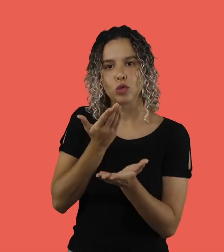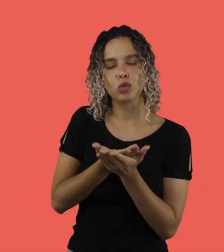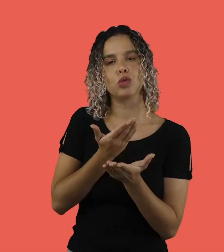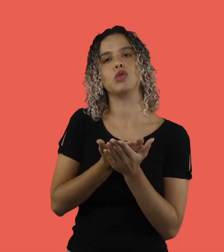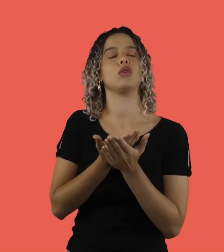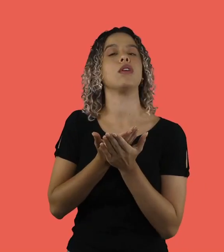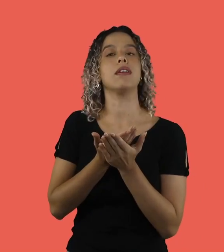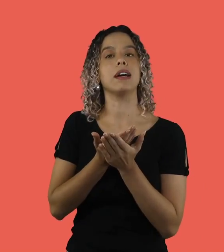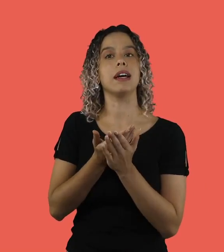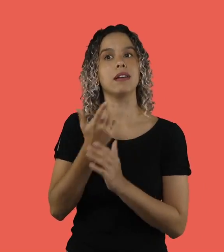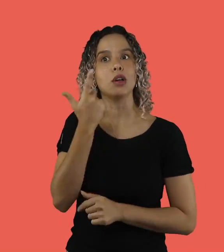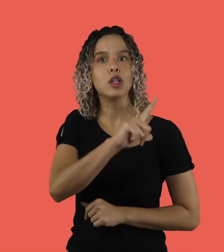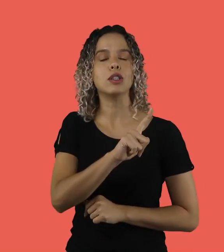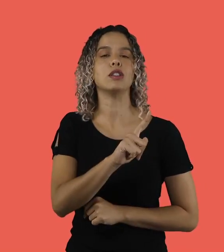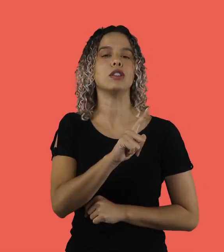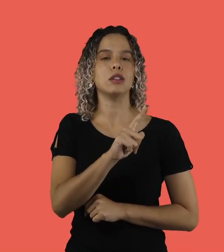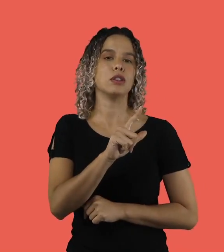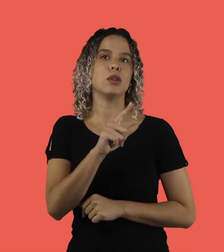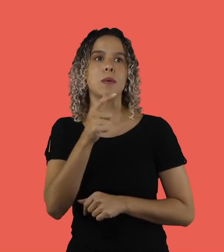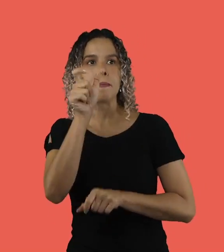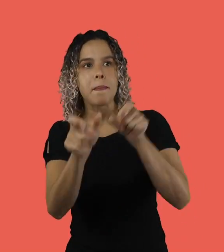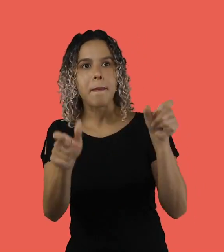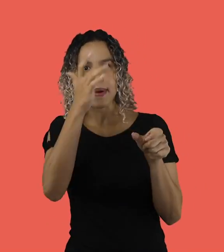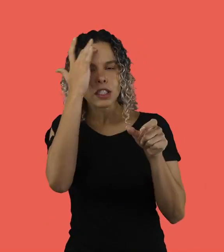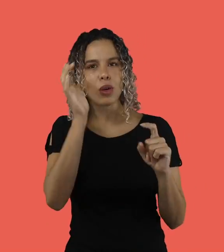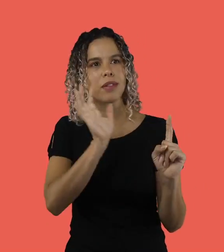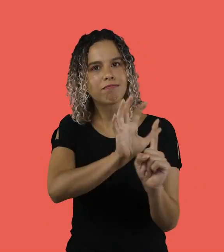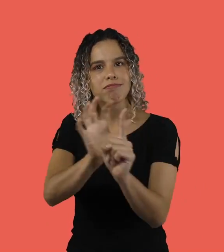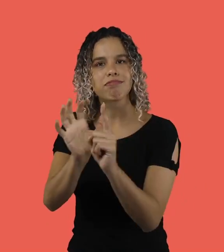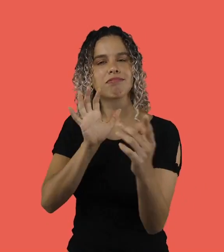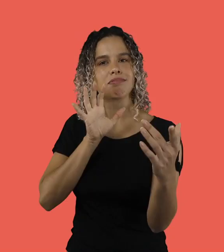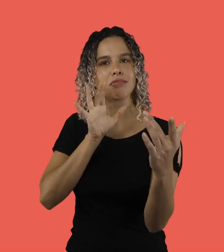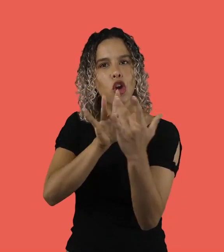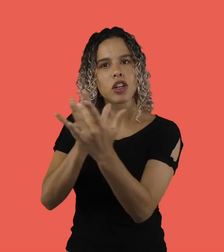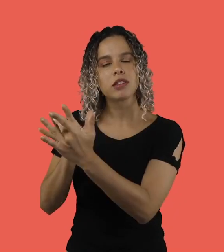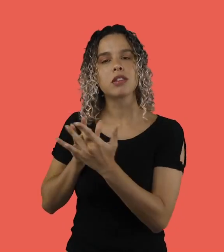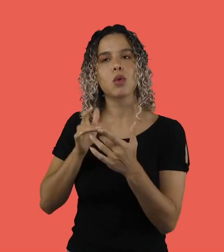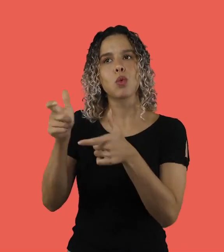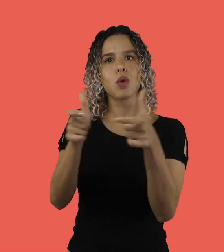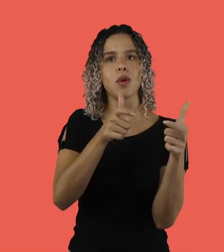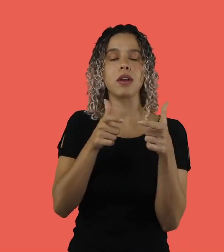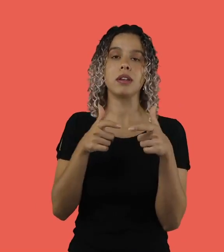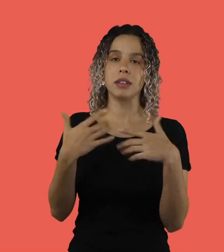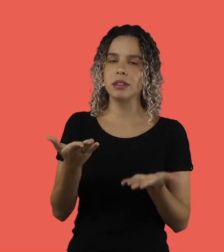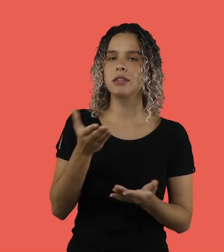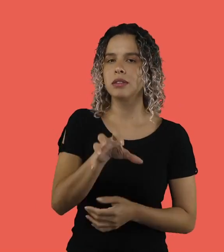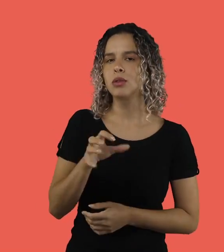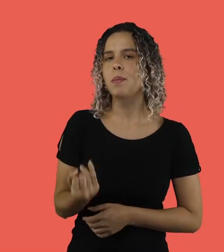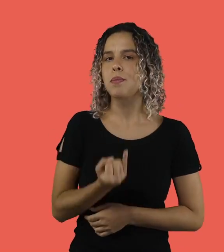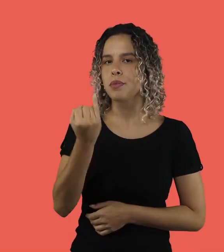de estudar, de alcançar outras pessoas, outros lugares. E